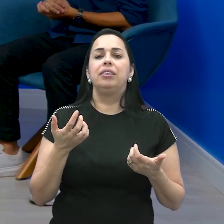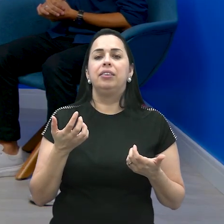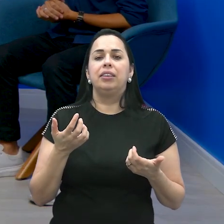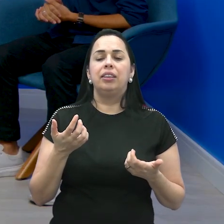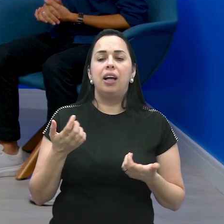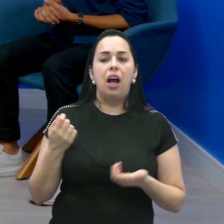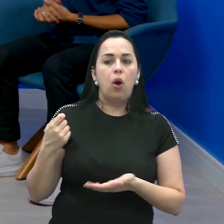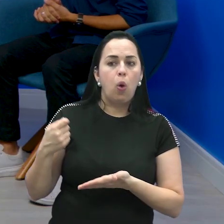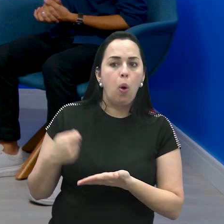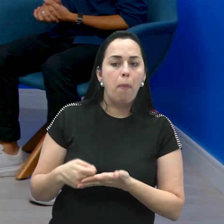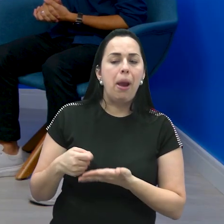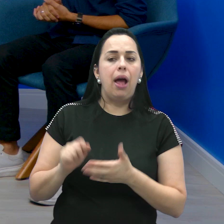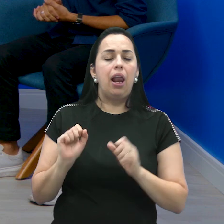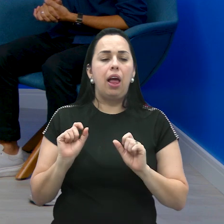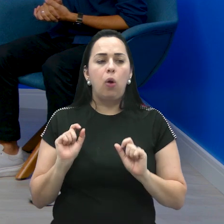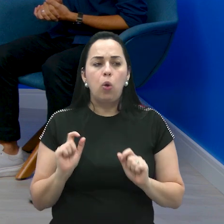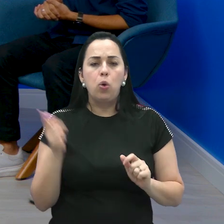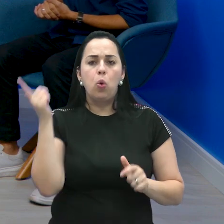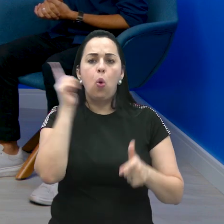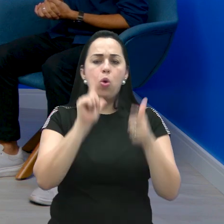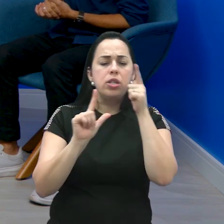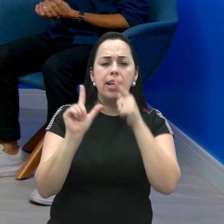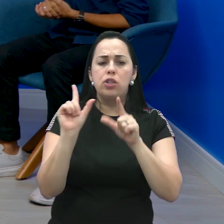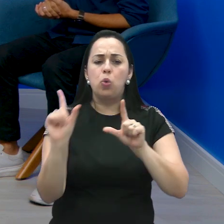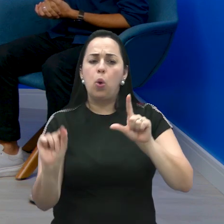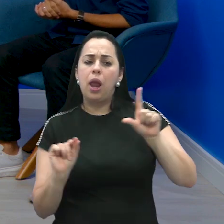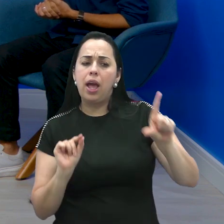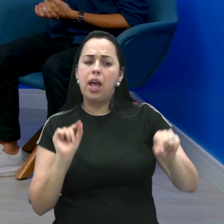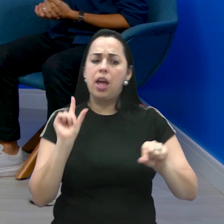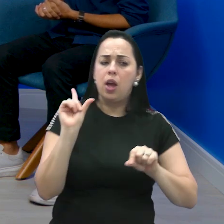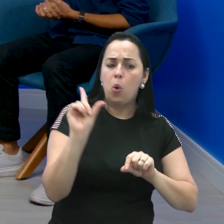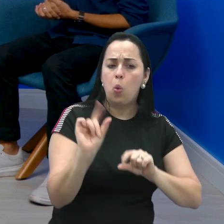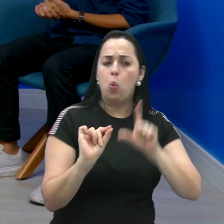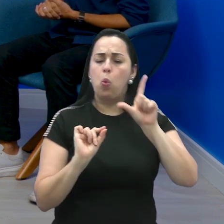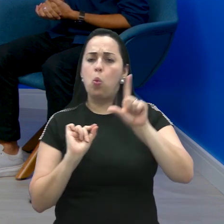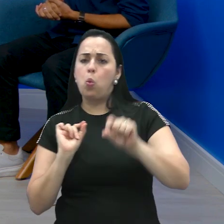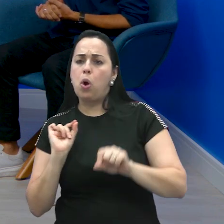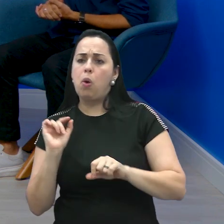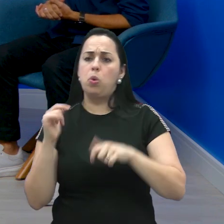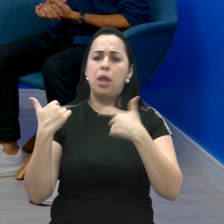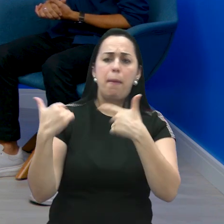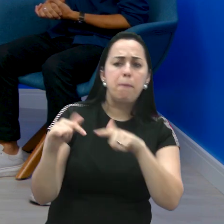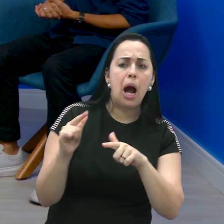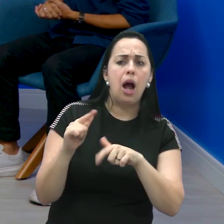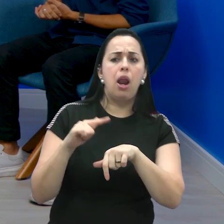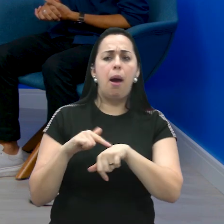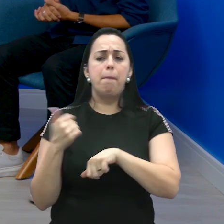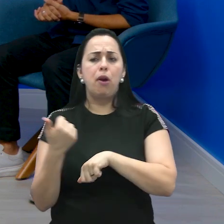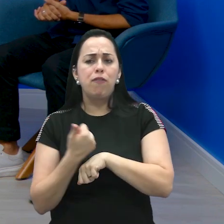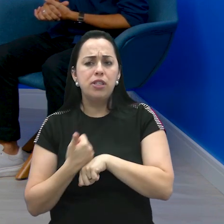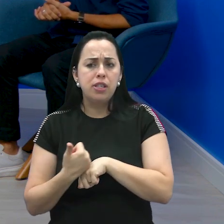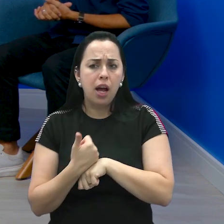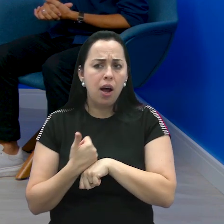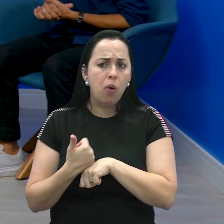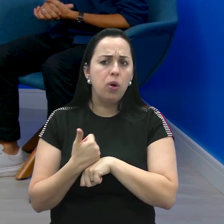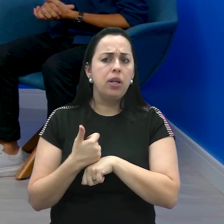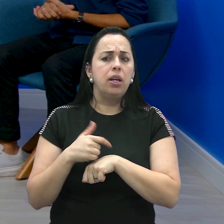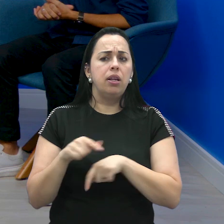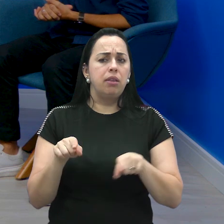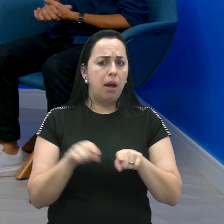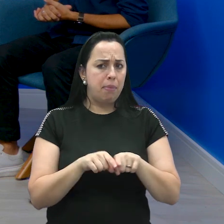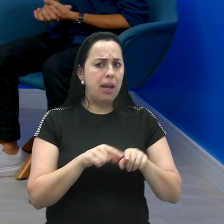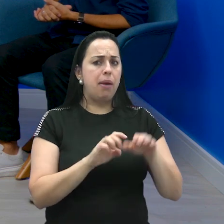essas exigências na hora de escolher um emprego, escolher a carreira, a longo prazo isso afeta também